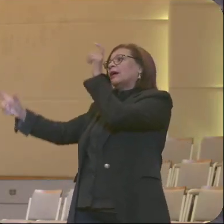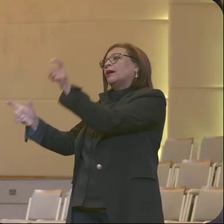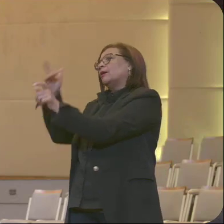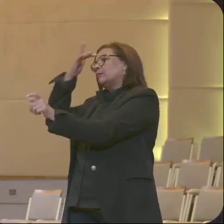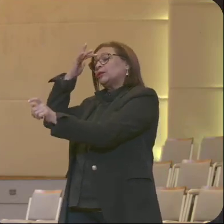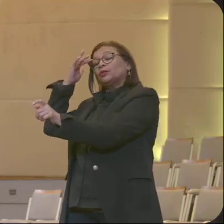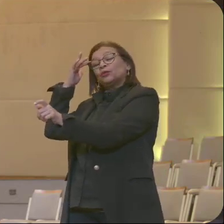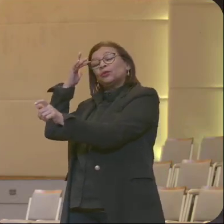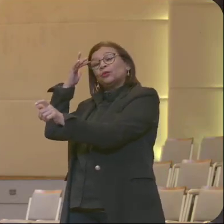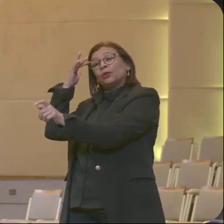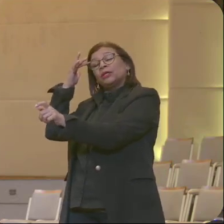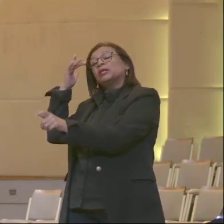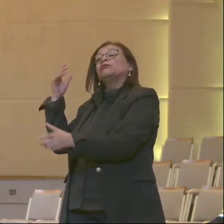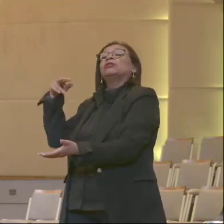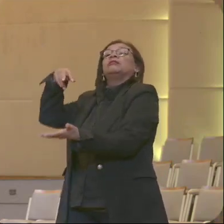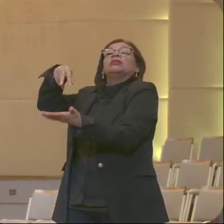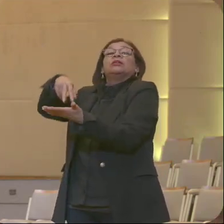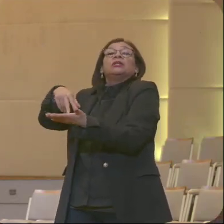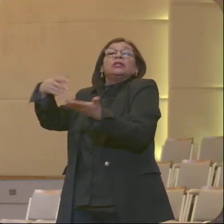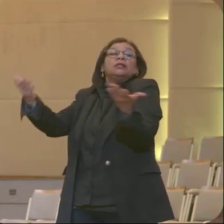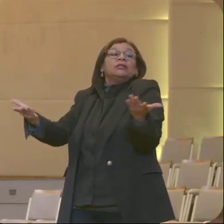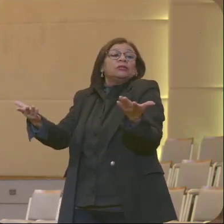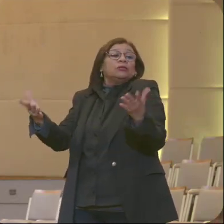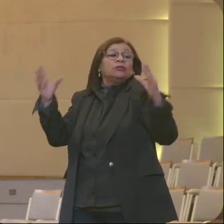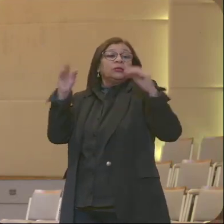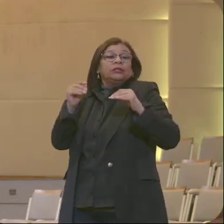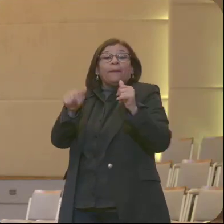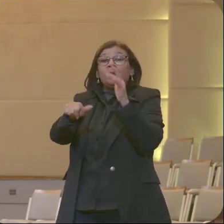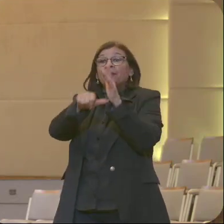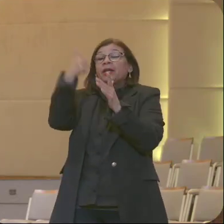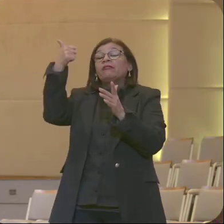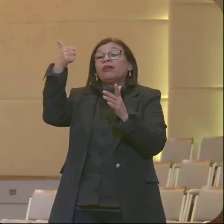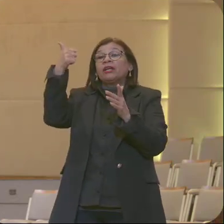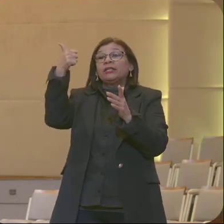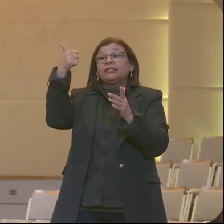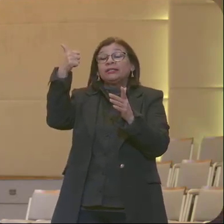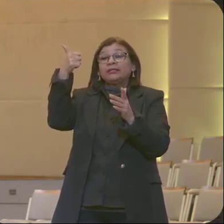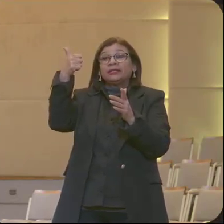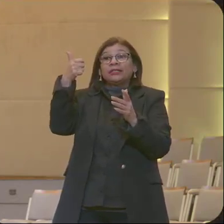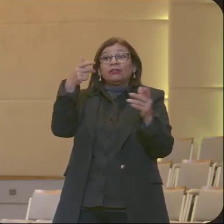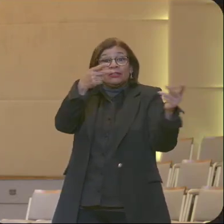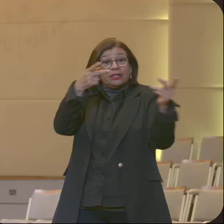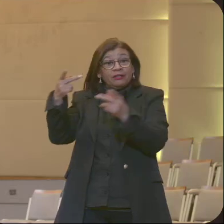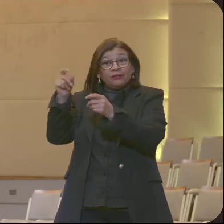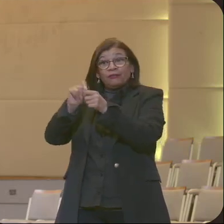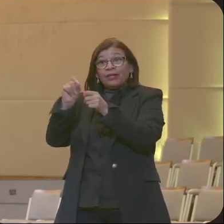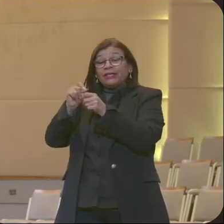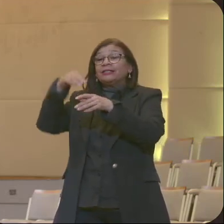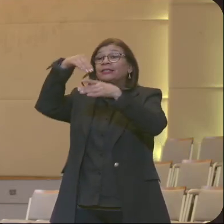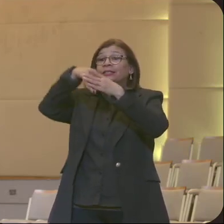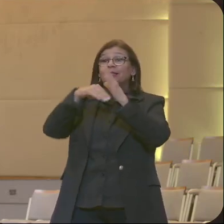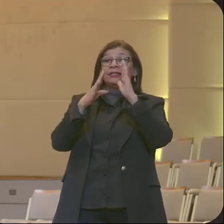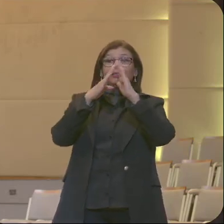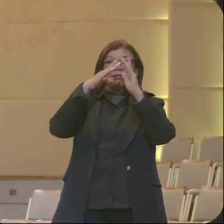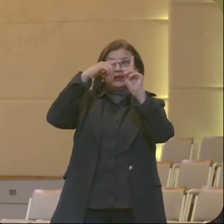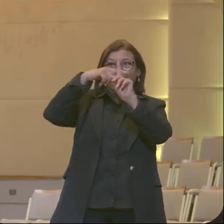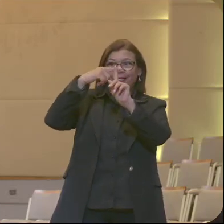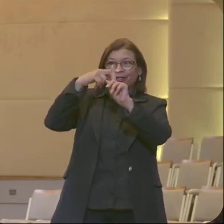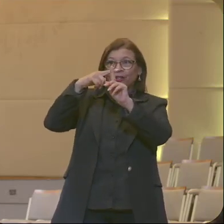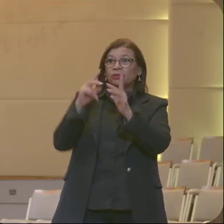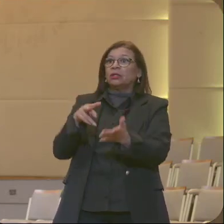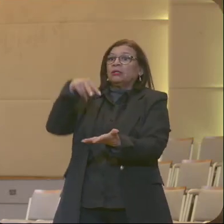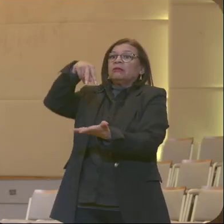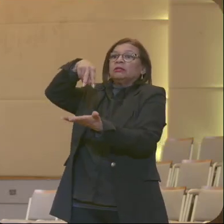você que levantou aqui nessa noite, talvez seja a primeira vez que você fez isso numa igreja. Você se